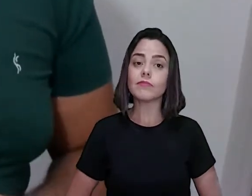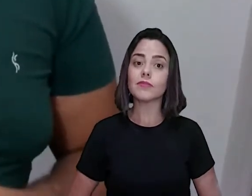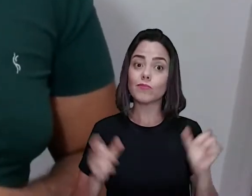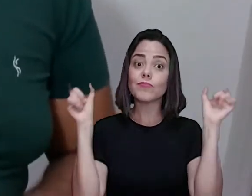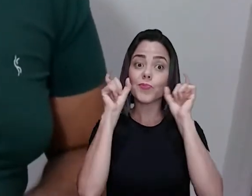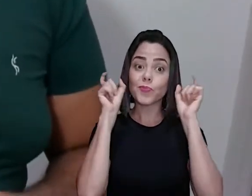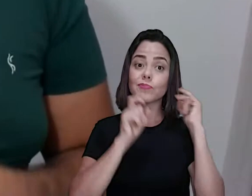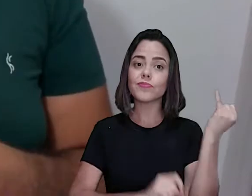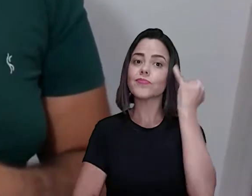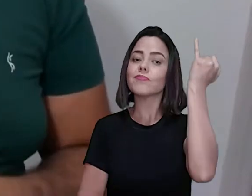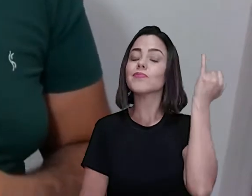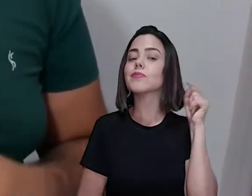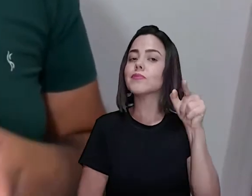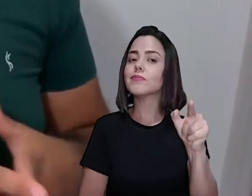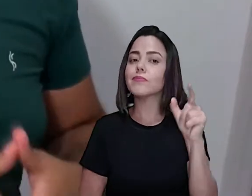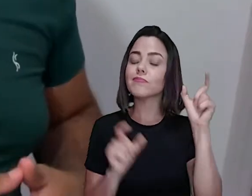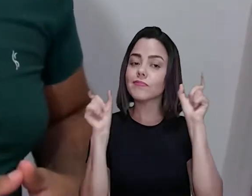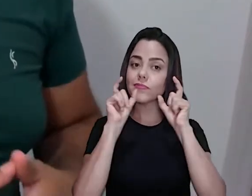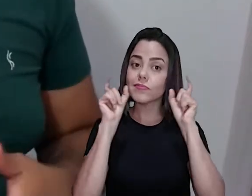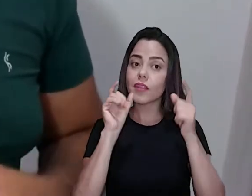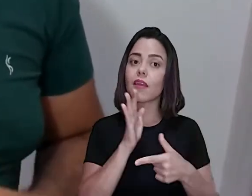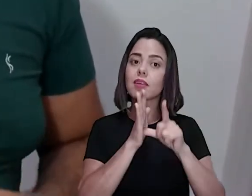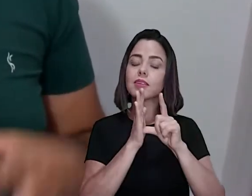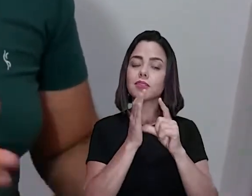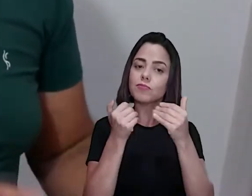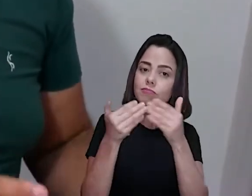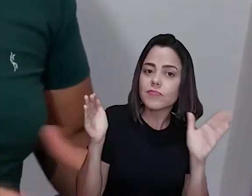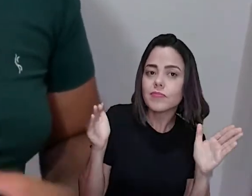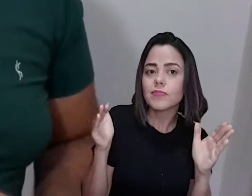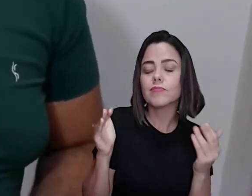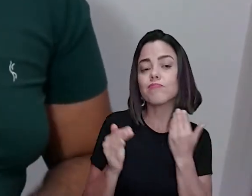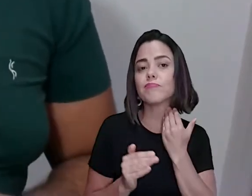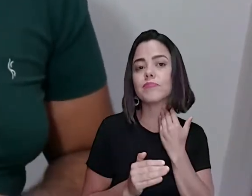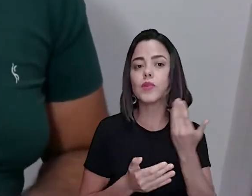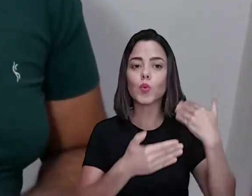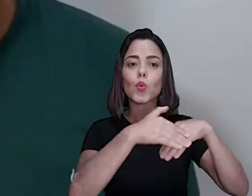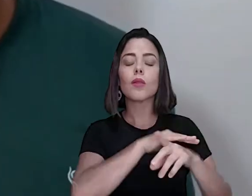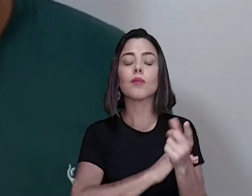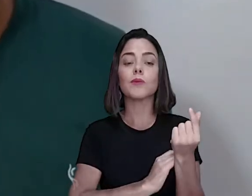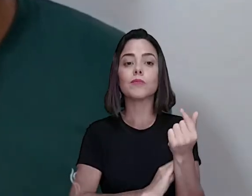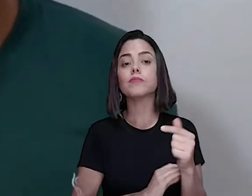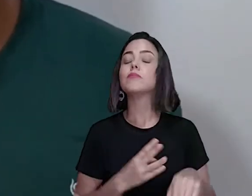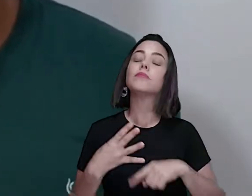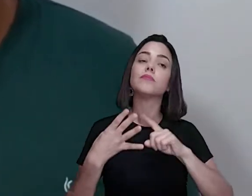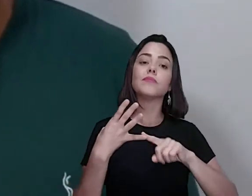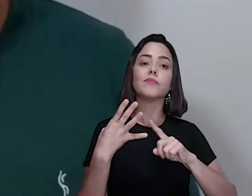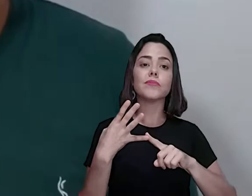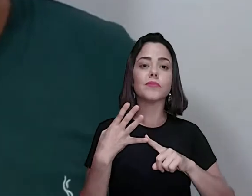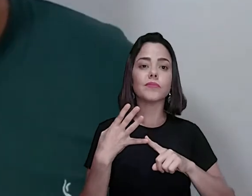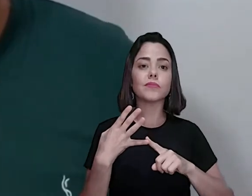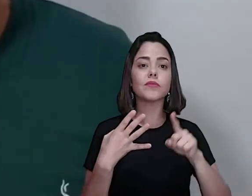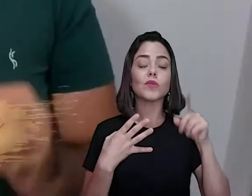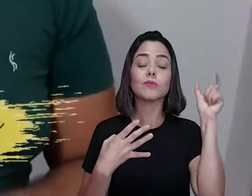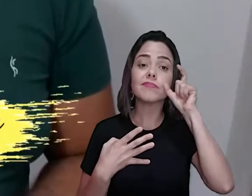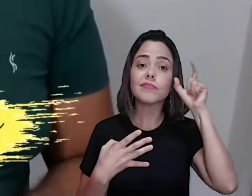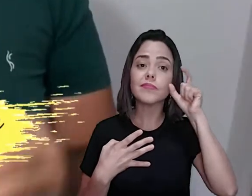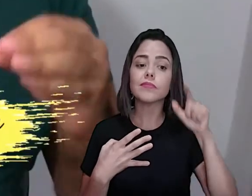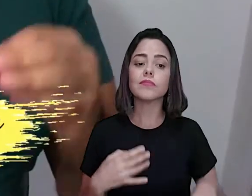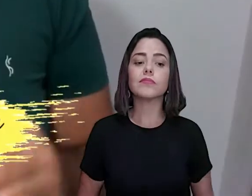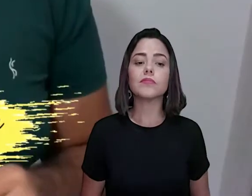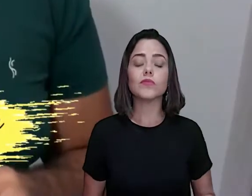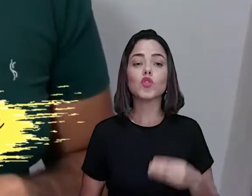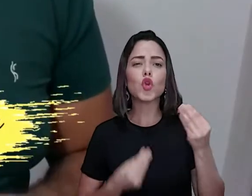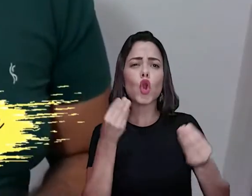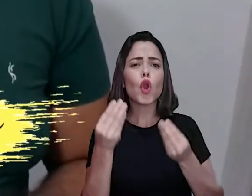muito importante para você se atentar antes de abrir uma conta e guardar o seu dinheiro. Quarto ponto para você se atentar: o nível